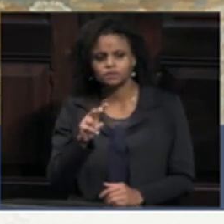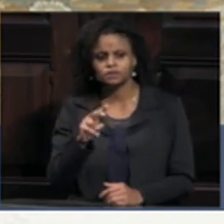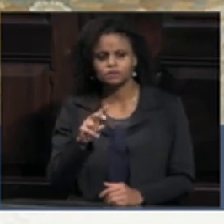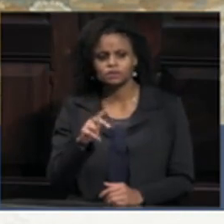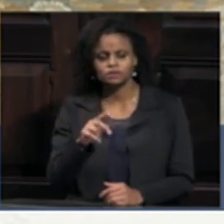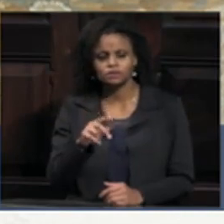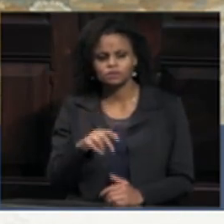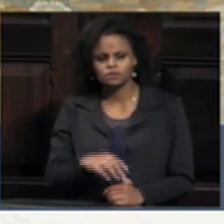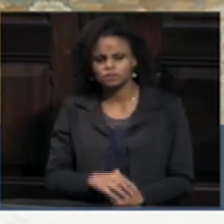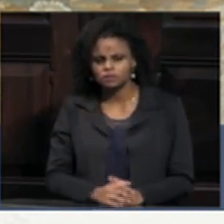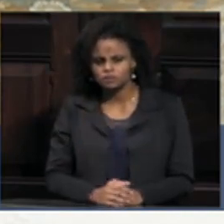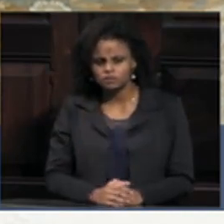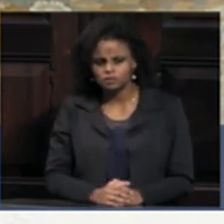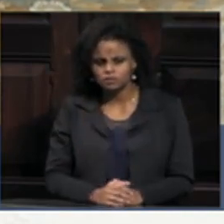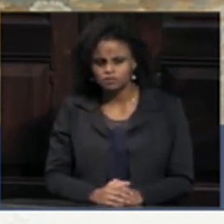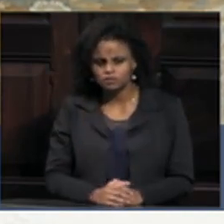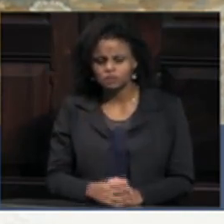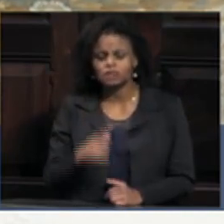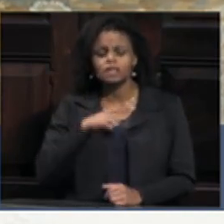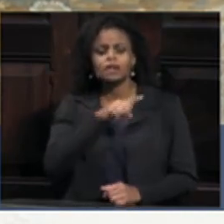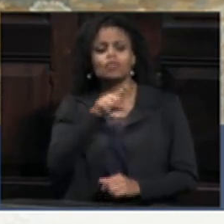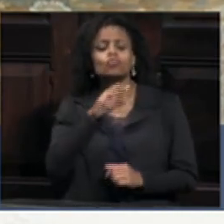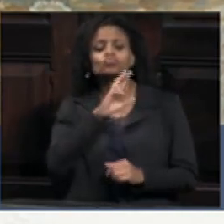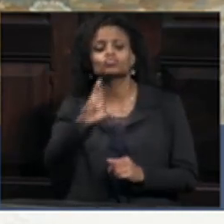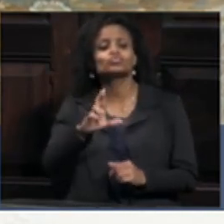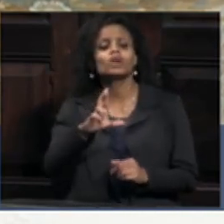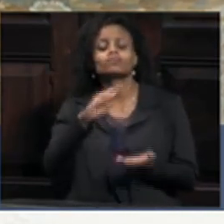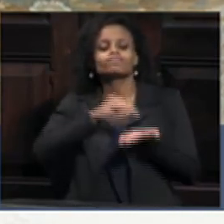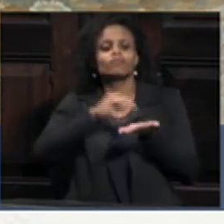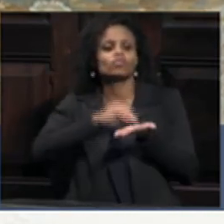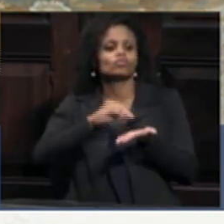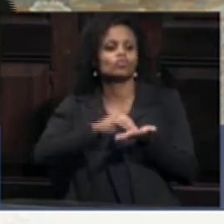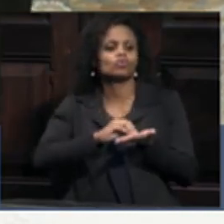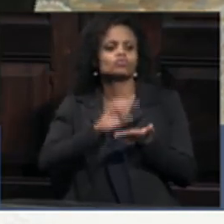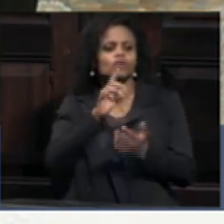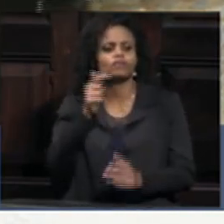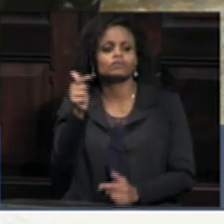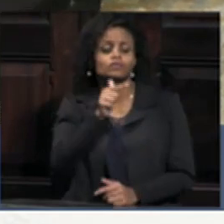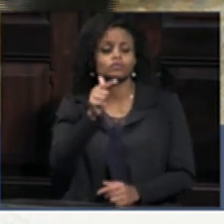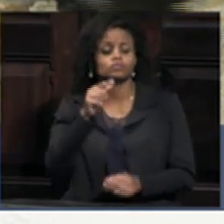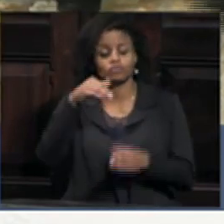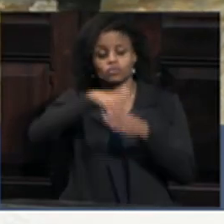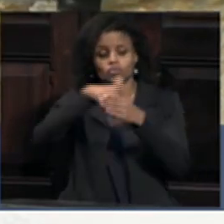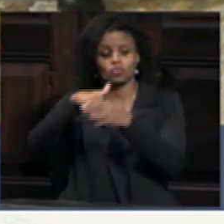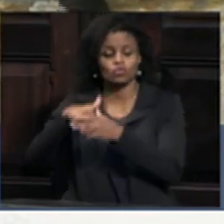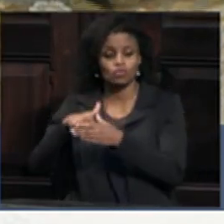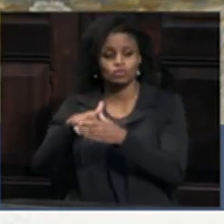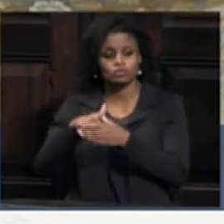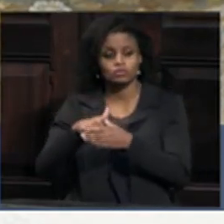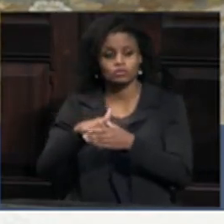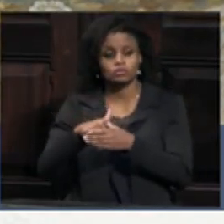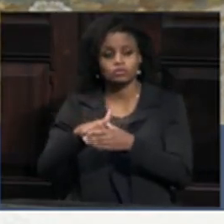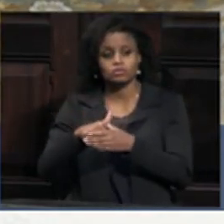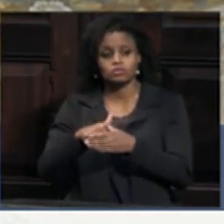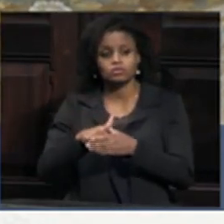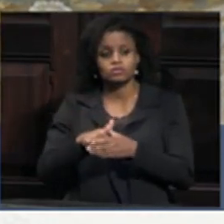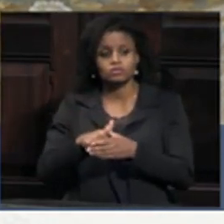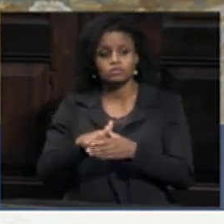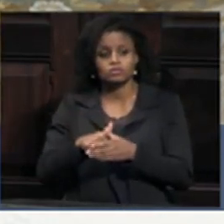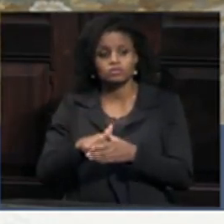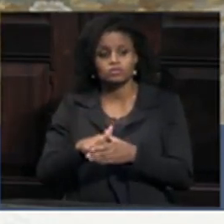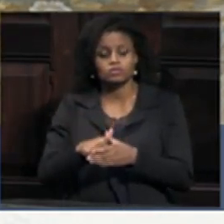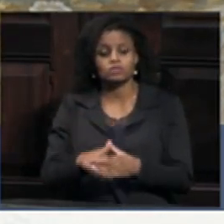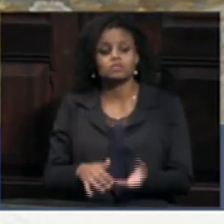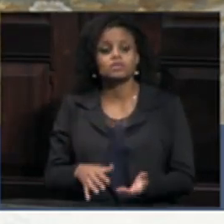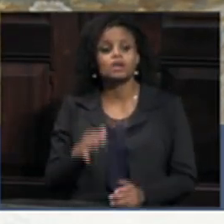débil, parco, insuficiente, de 22 votos, portanto, faltam 14, eu antevejo que semana